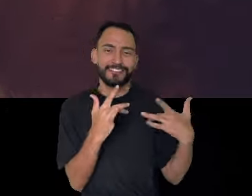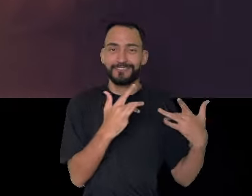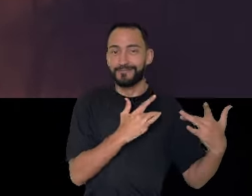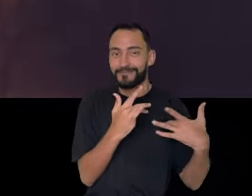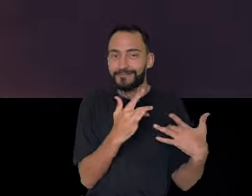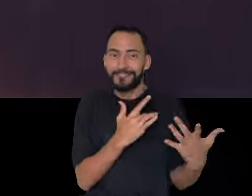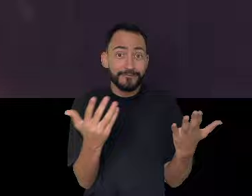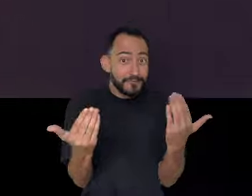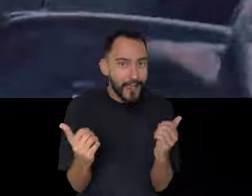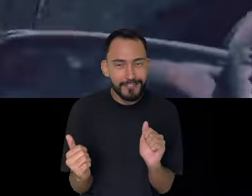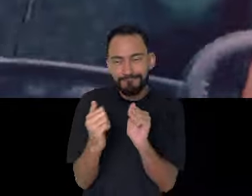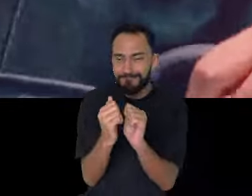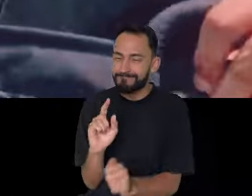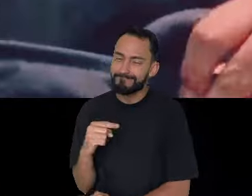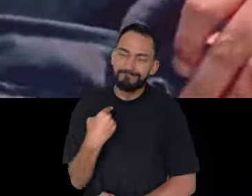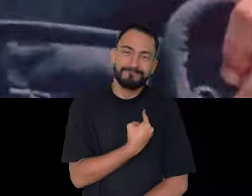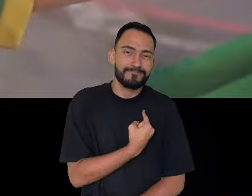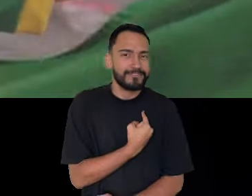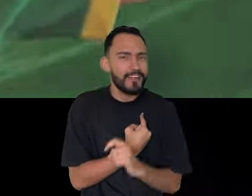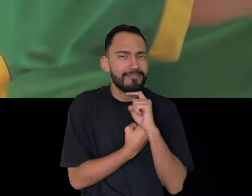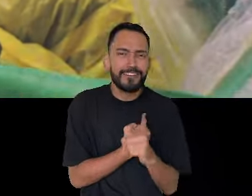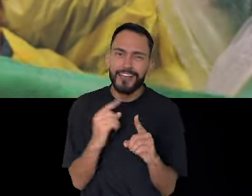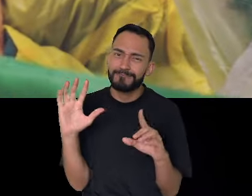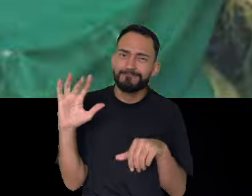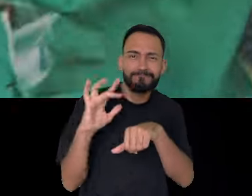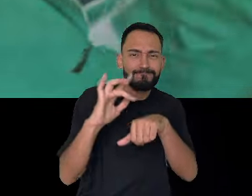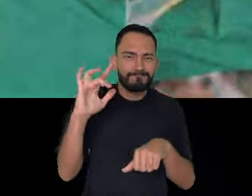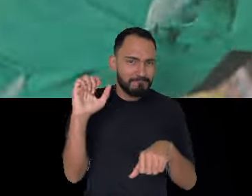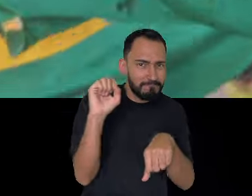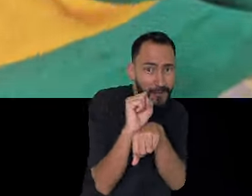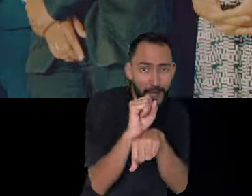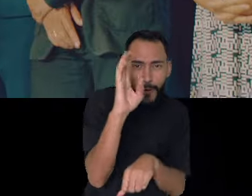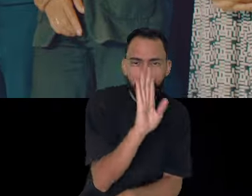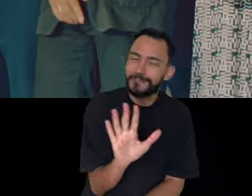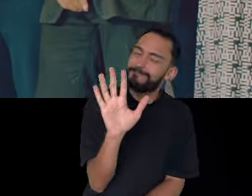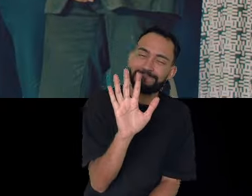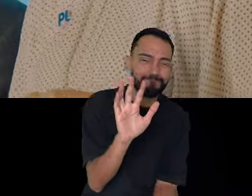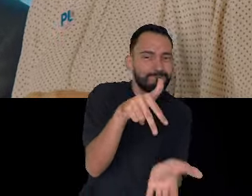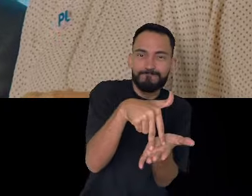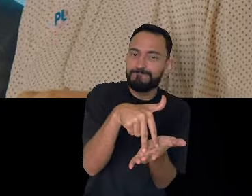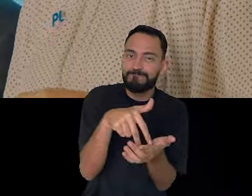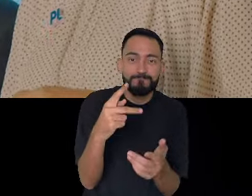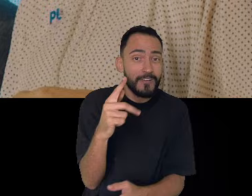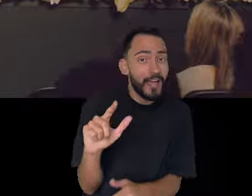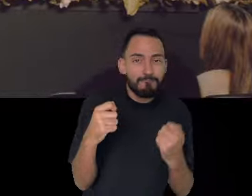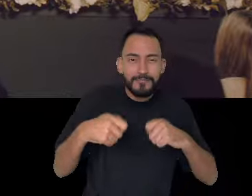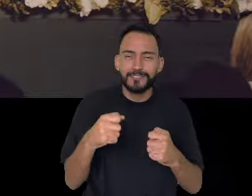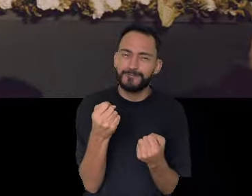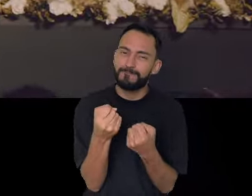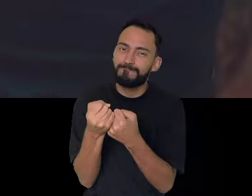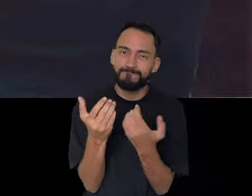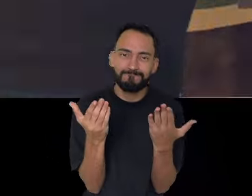paixão. Vem com a gente, ninguém segura essa nação. O PL precisa da